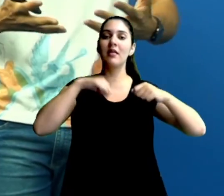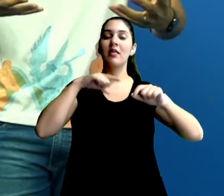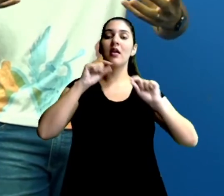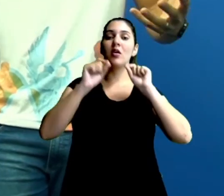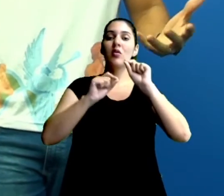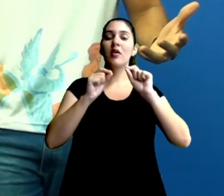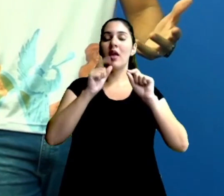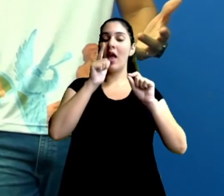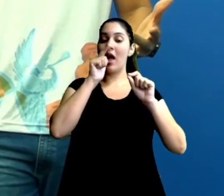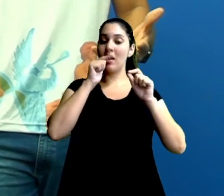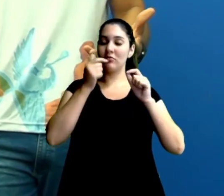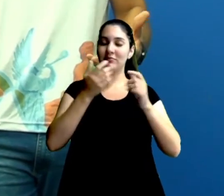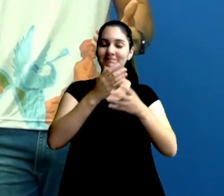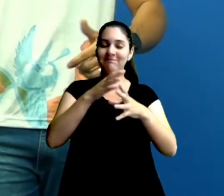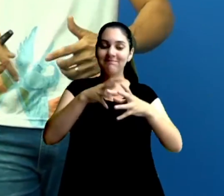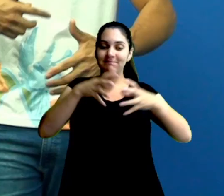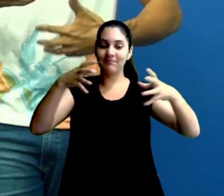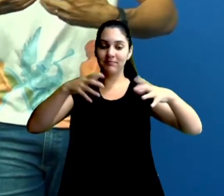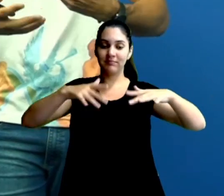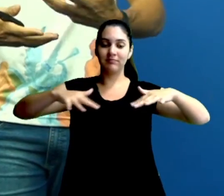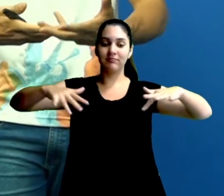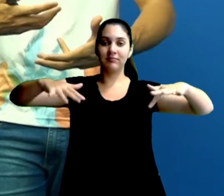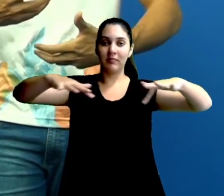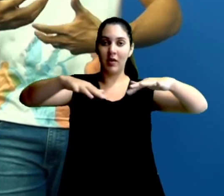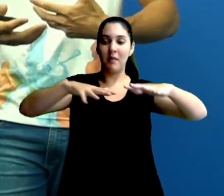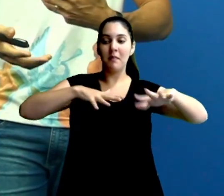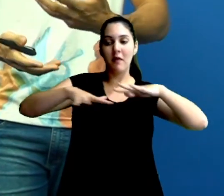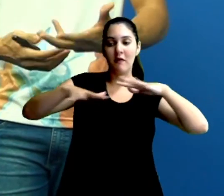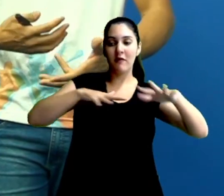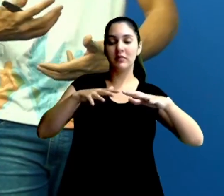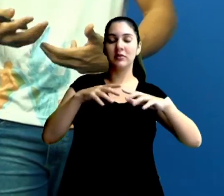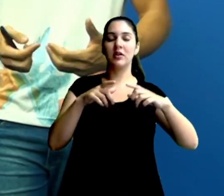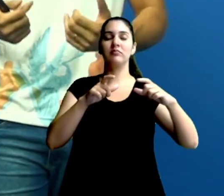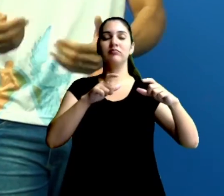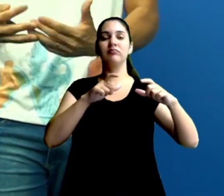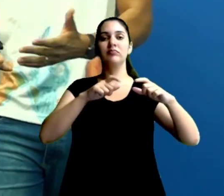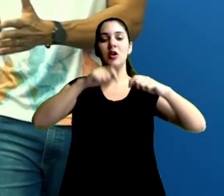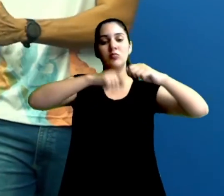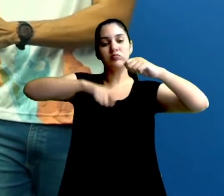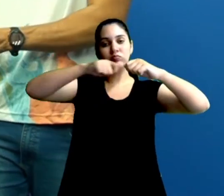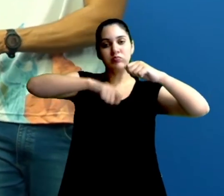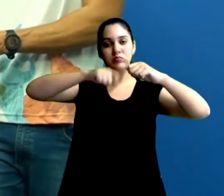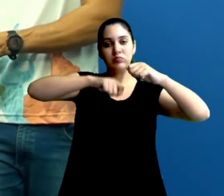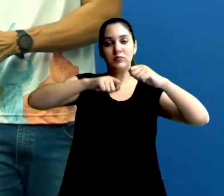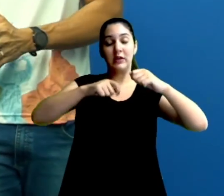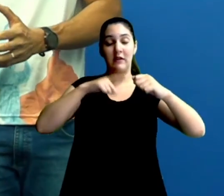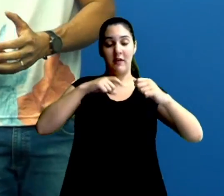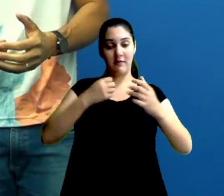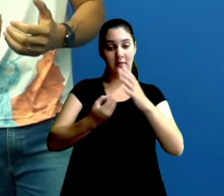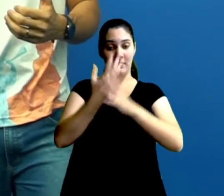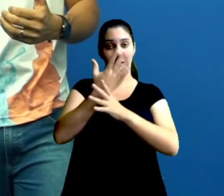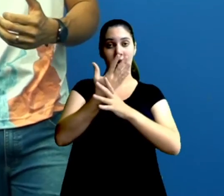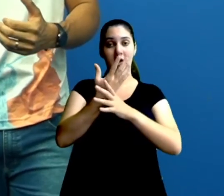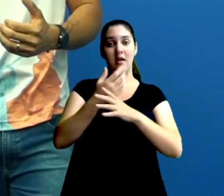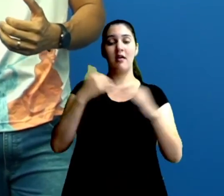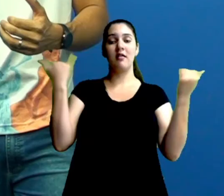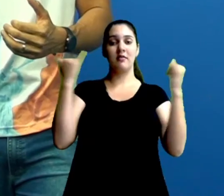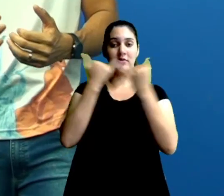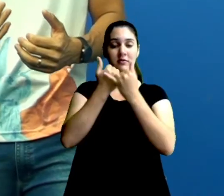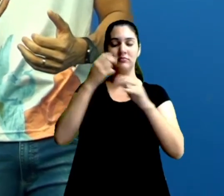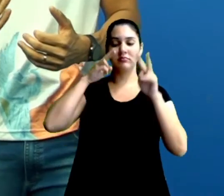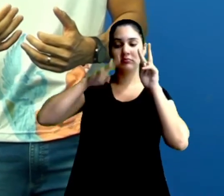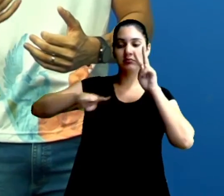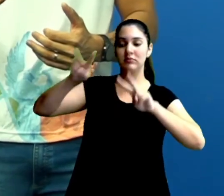grande represa de água, né, para movimentar aquelas turbinas das hidrelétricas que vão gerar energia. Então, observem